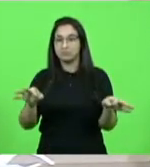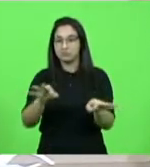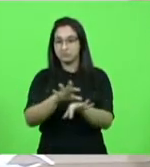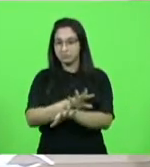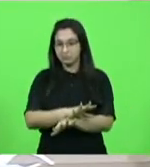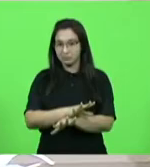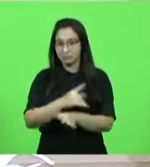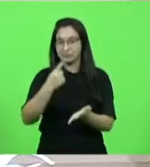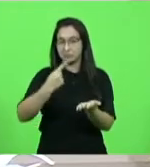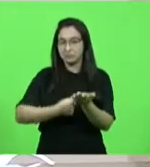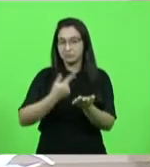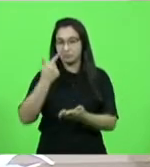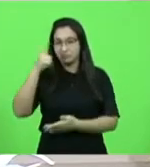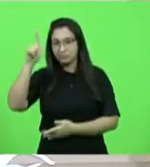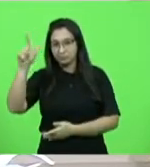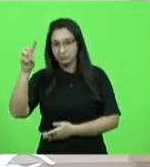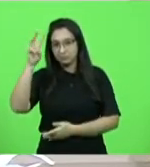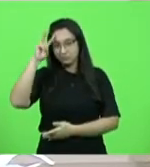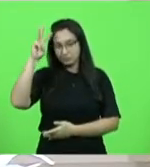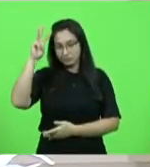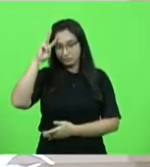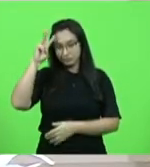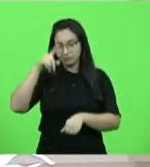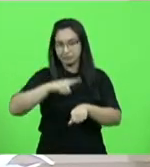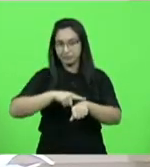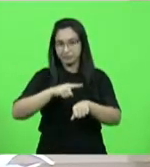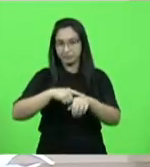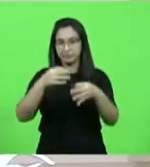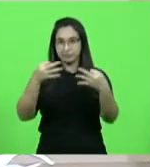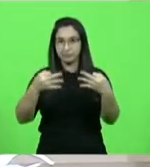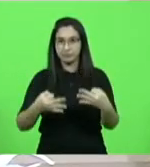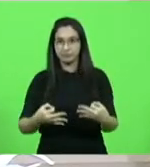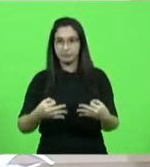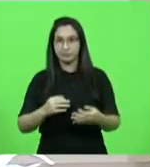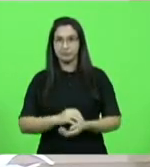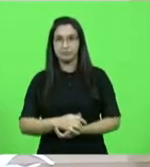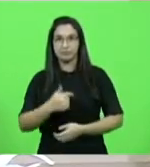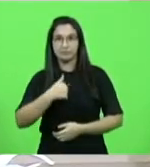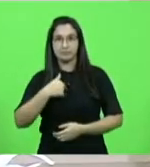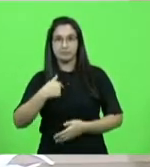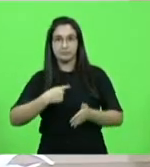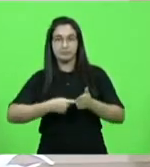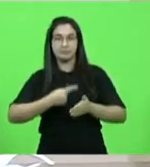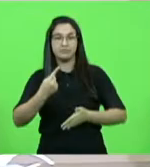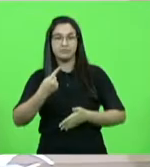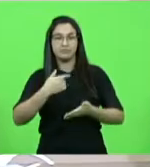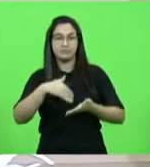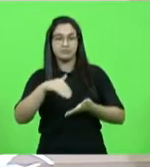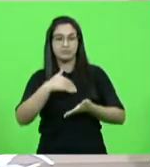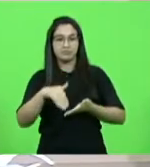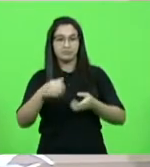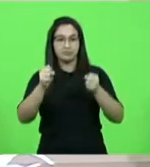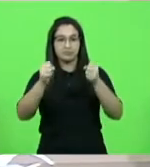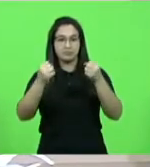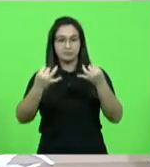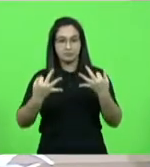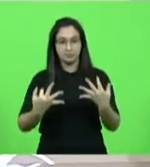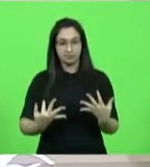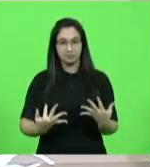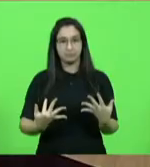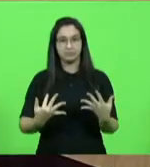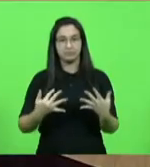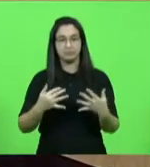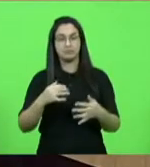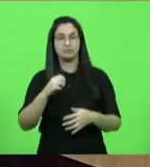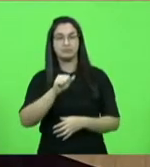convocou outra ordinária para terça-feira, no horário regimental. Para constar, eu, primeiro secretário, lavrei a presente ata.